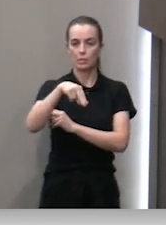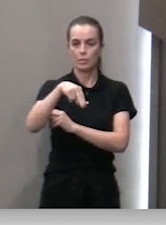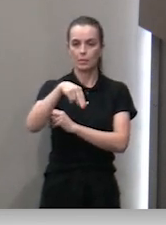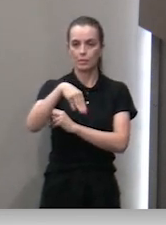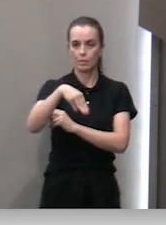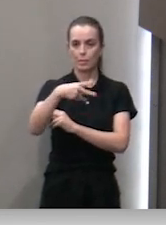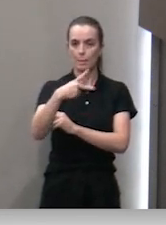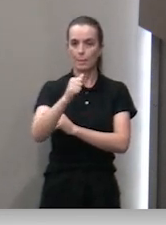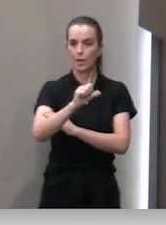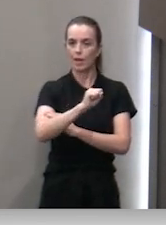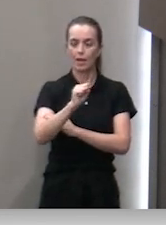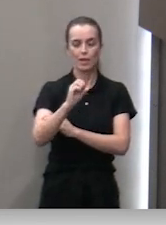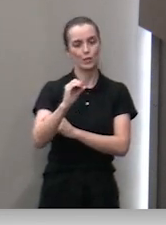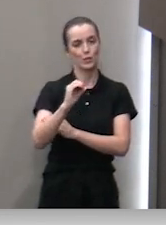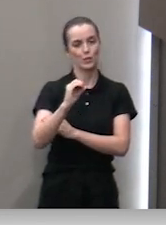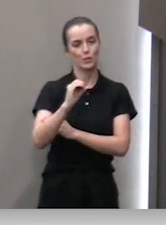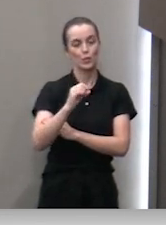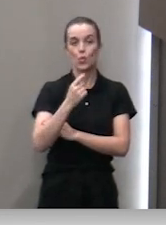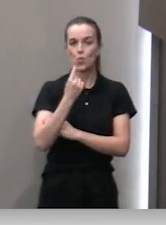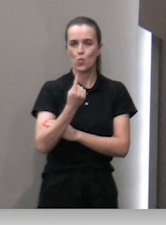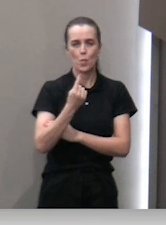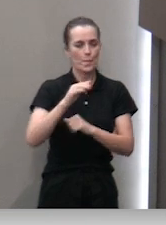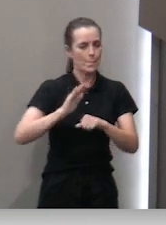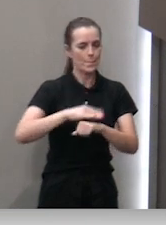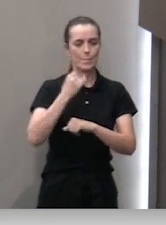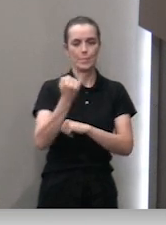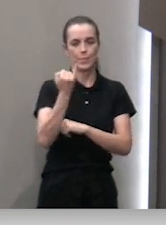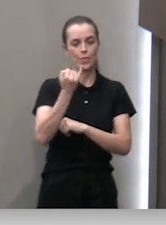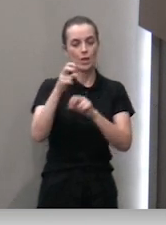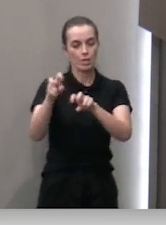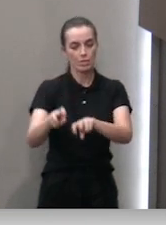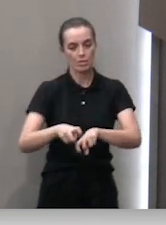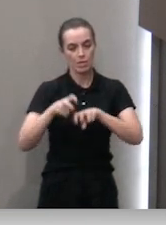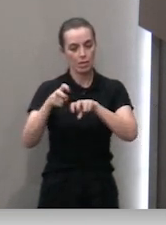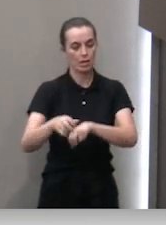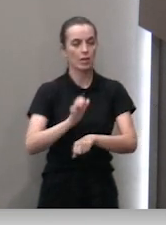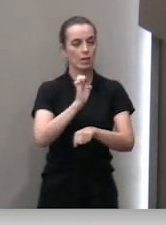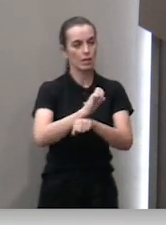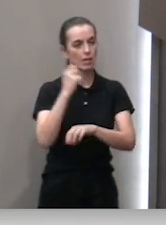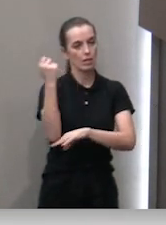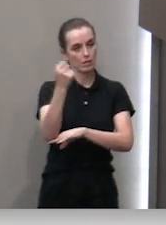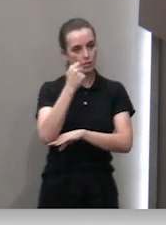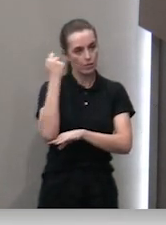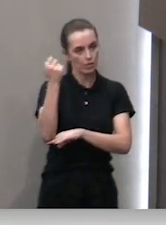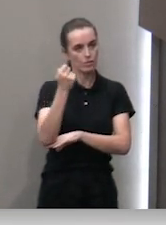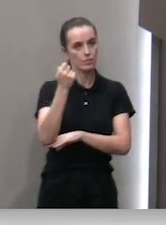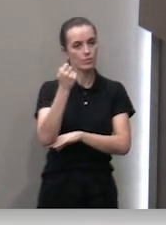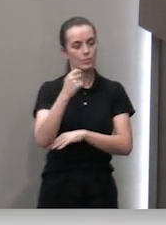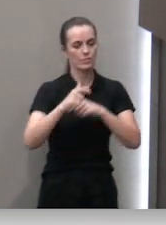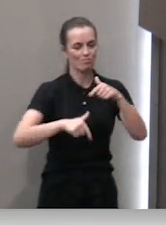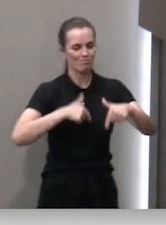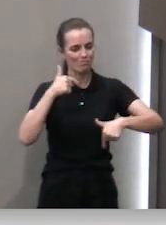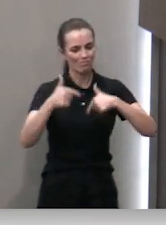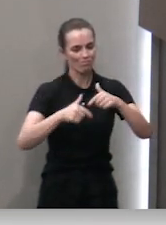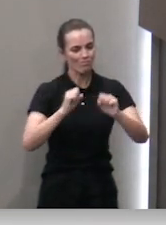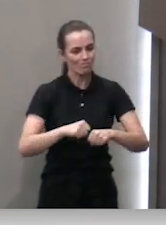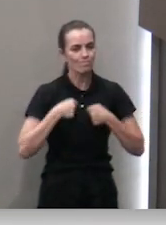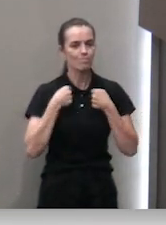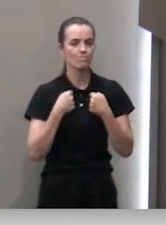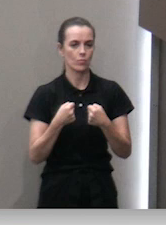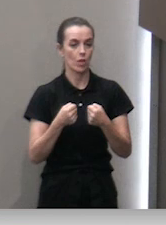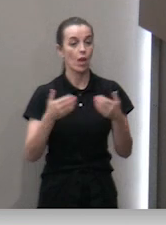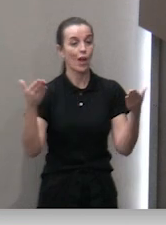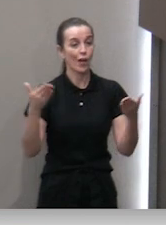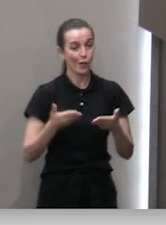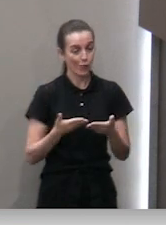mais importantes do interior do estado do Rio Grande do Sul, face ao seu trabalho e à sua pujança. Hoje é um